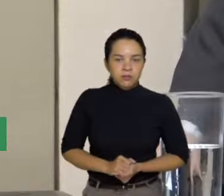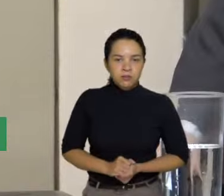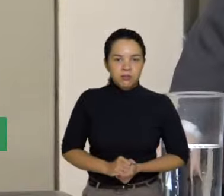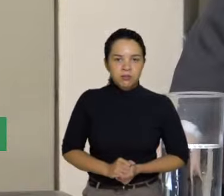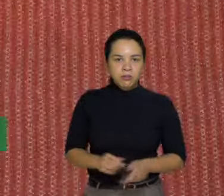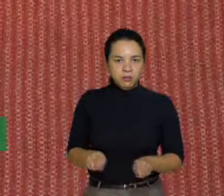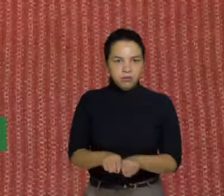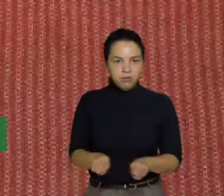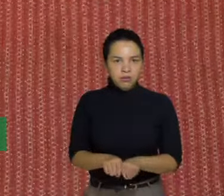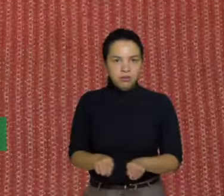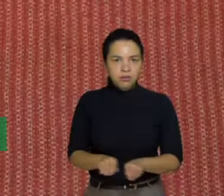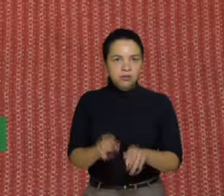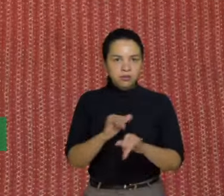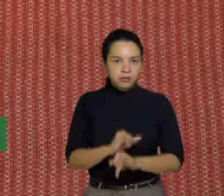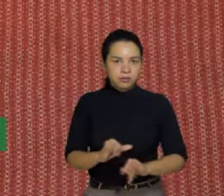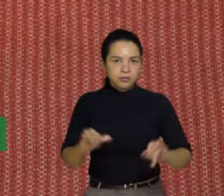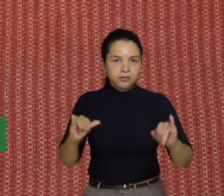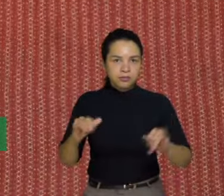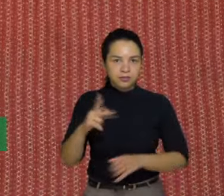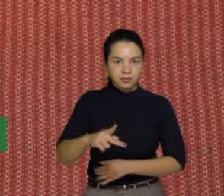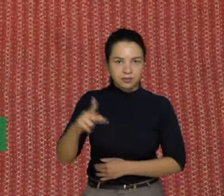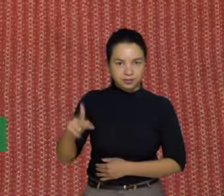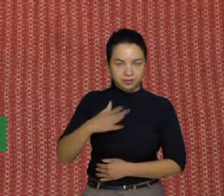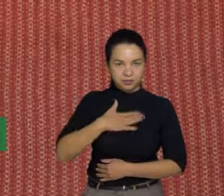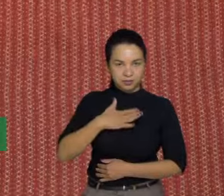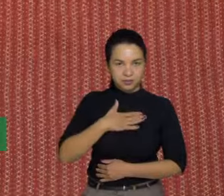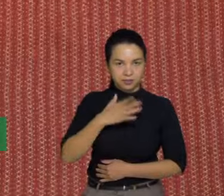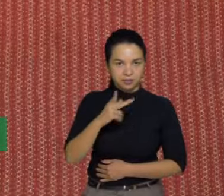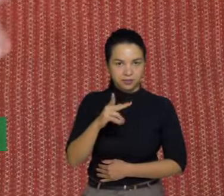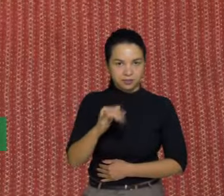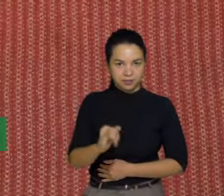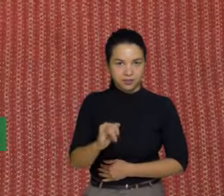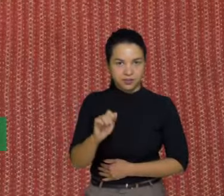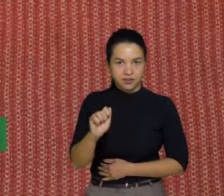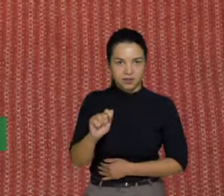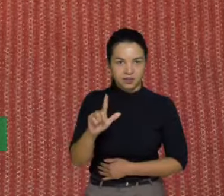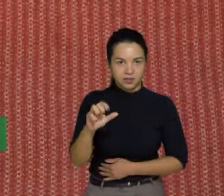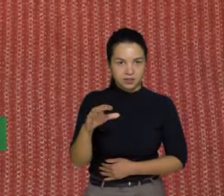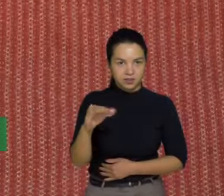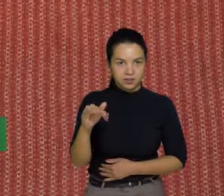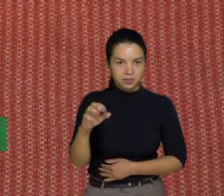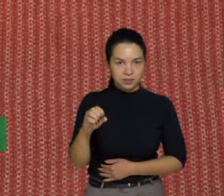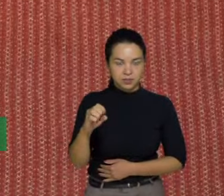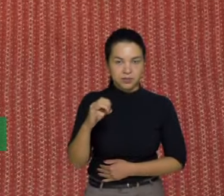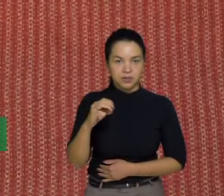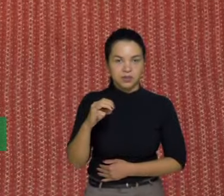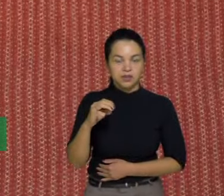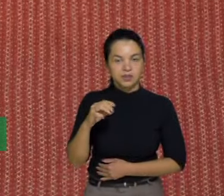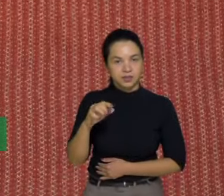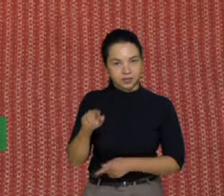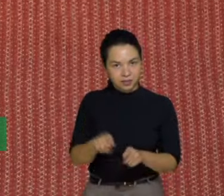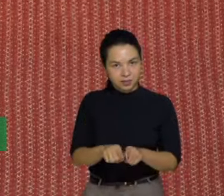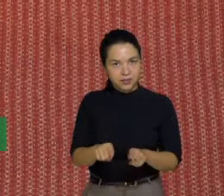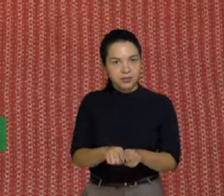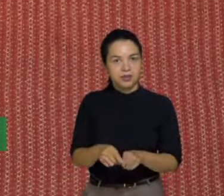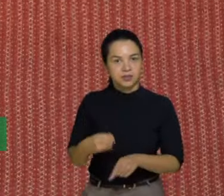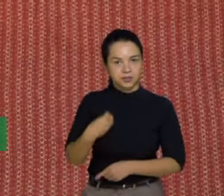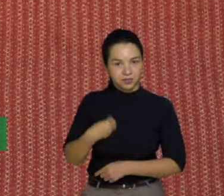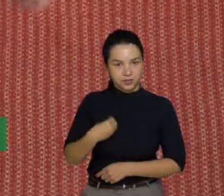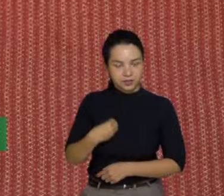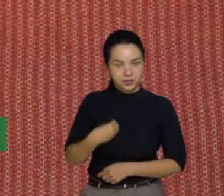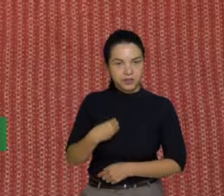pela ordem aqui a presença de um professor meu também, meu pai, ali, Anselmo Cadorim, que me dá a honra de poder estar aqui